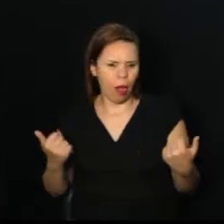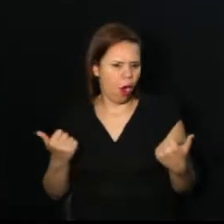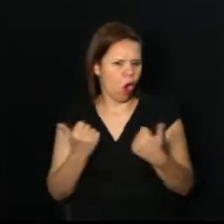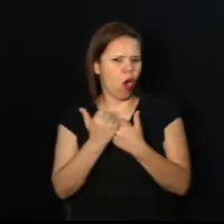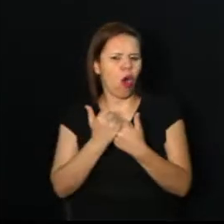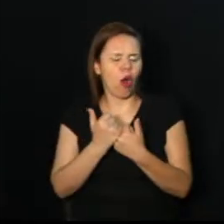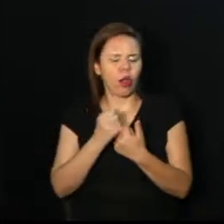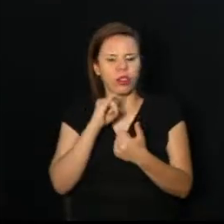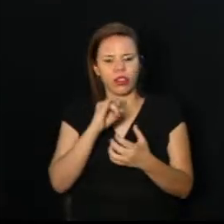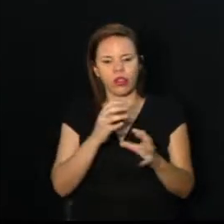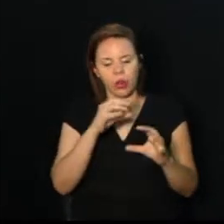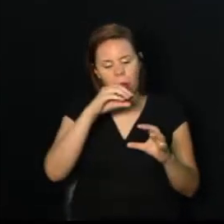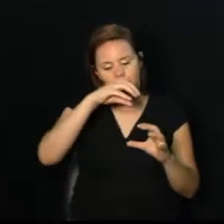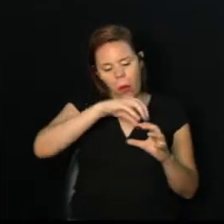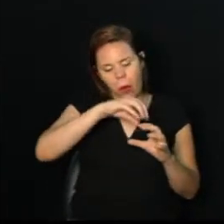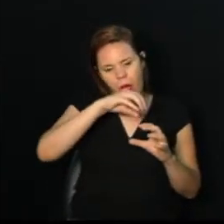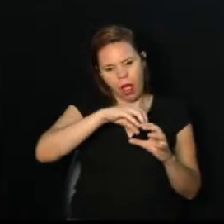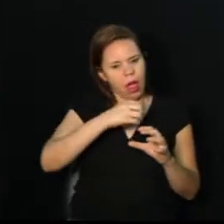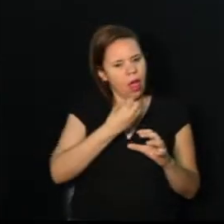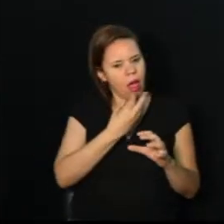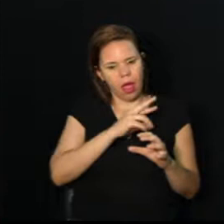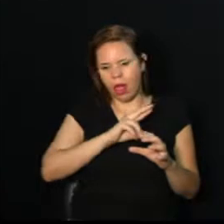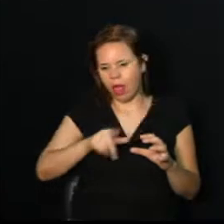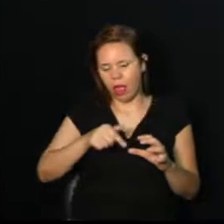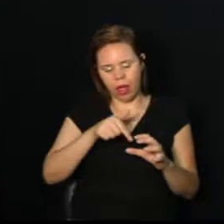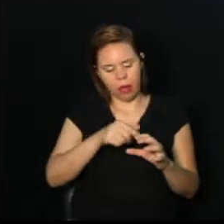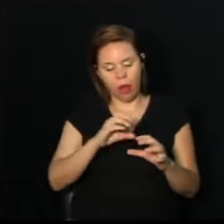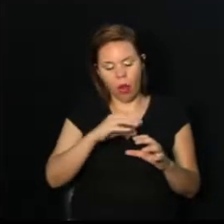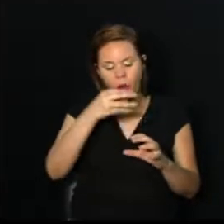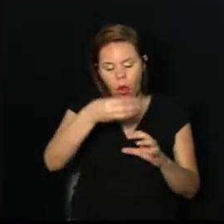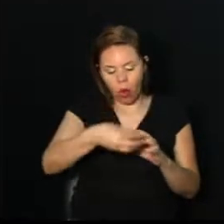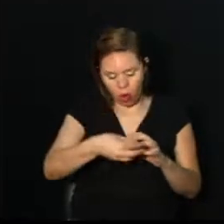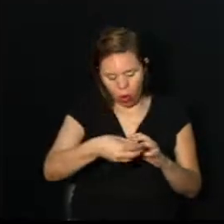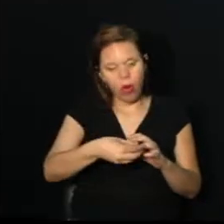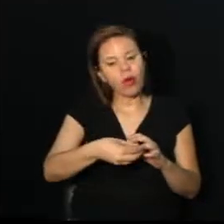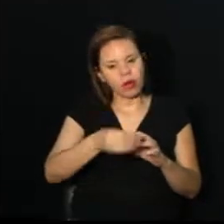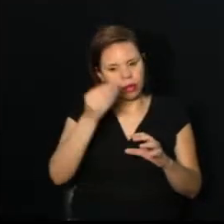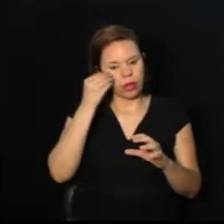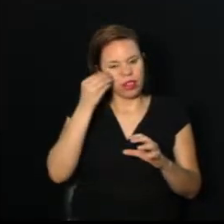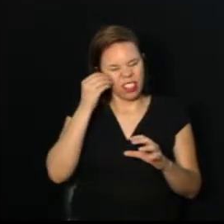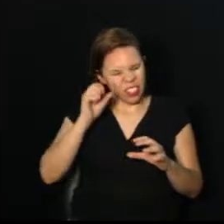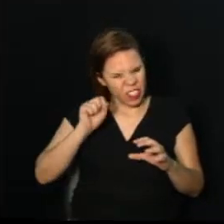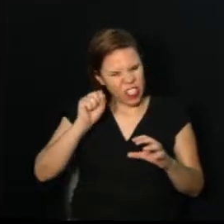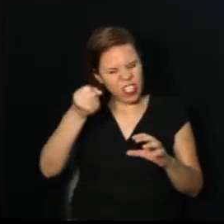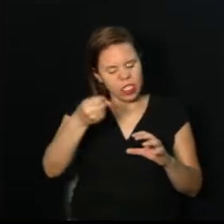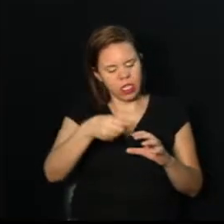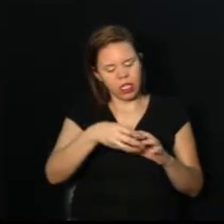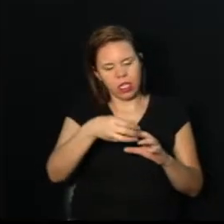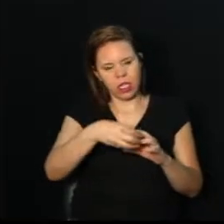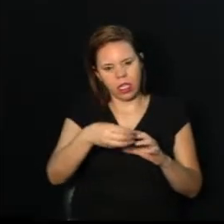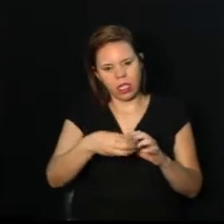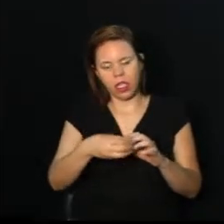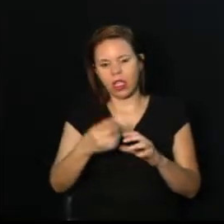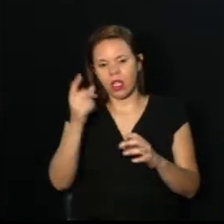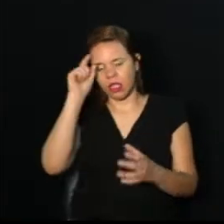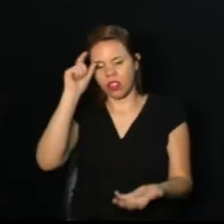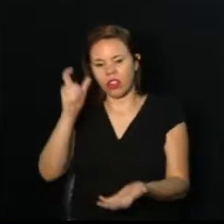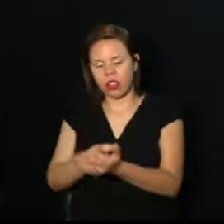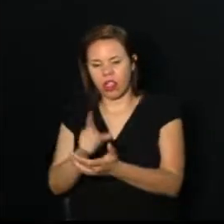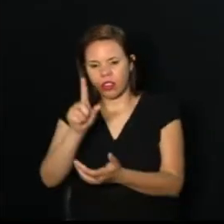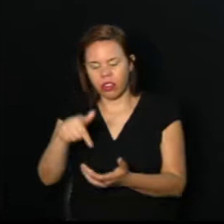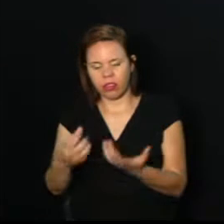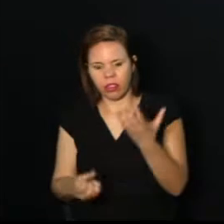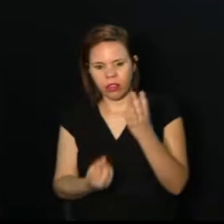Se uma área não vai bem, a outra tenta compensar. E no disléxico é isso que